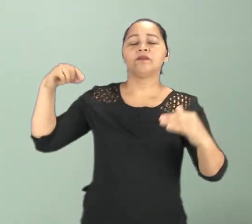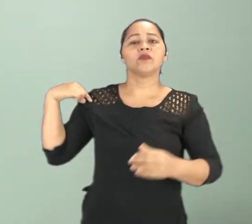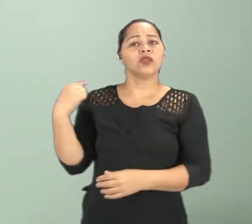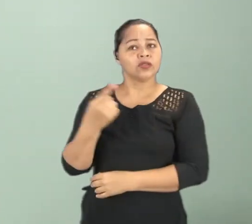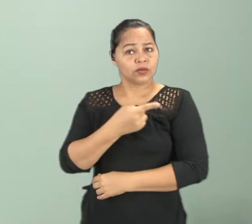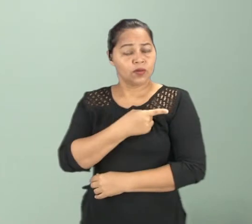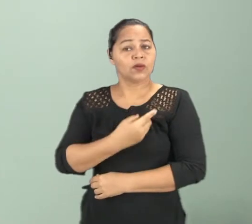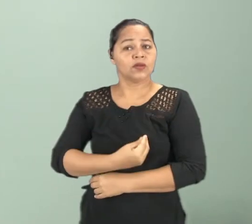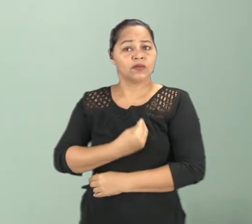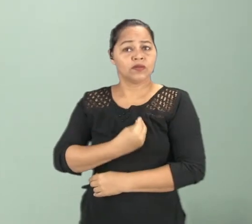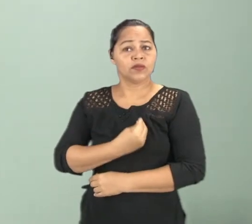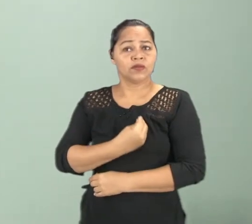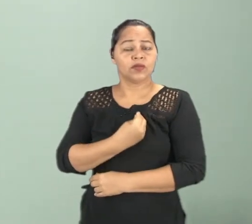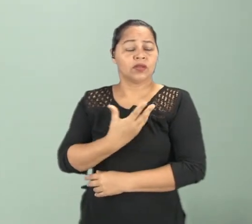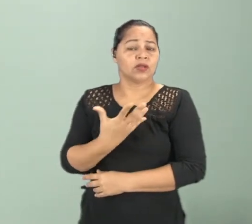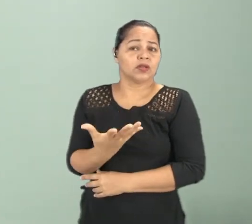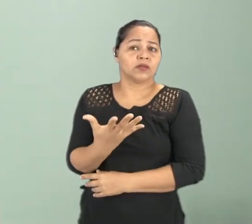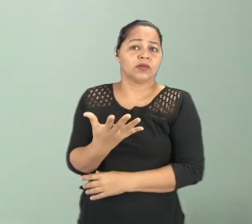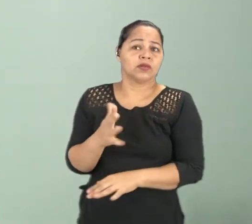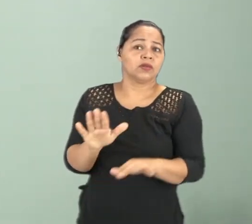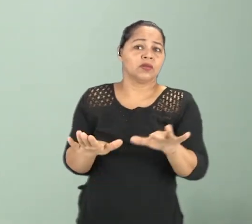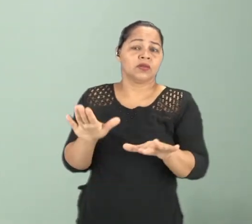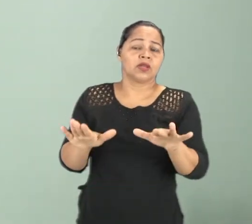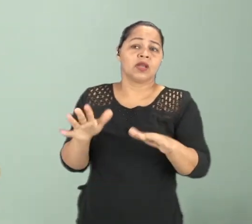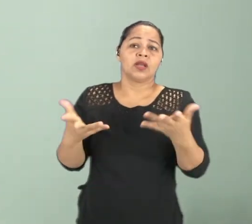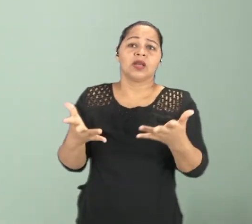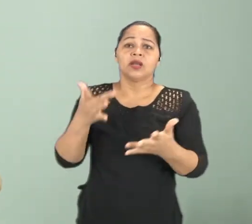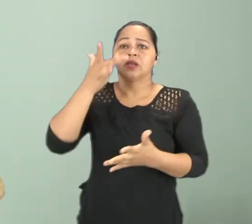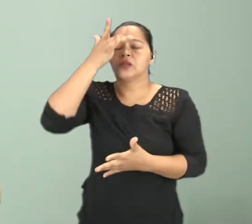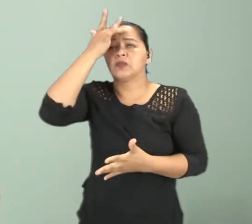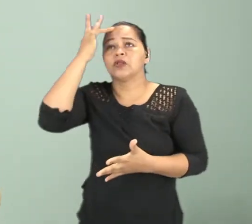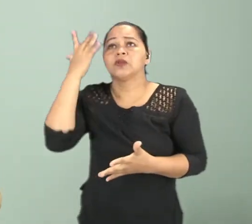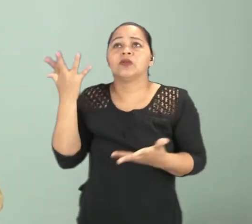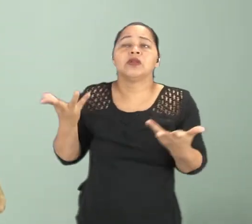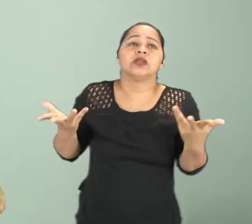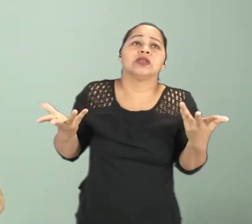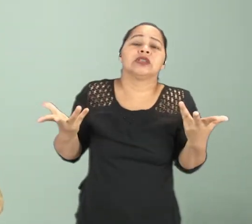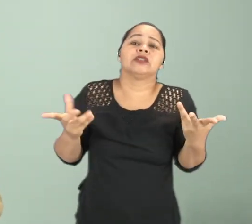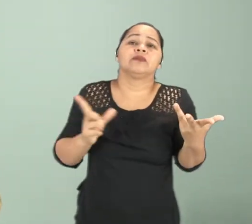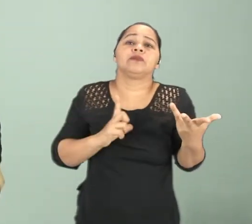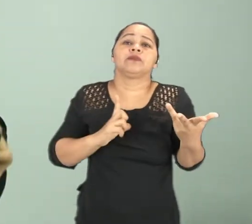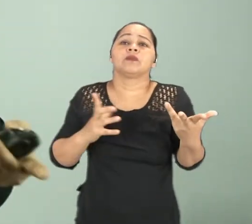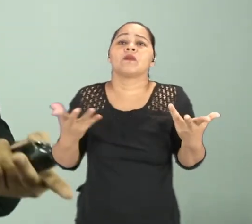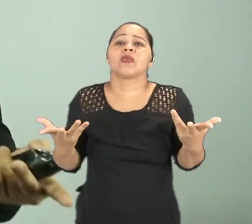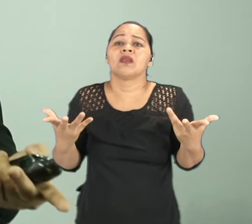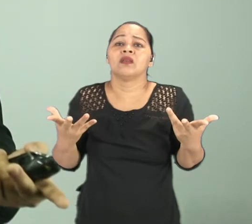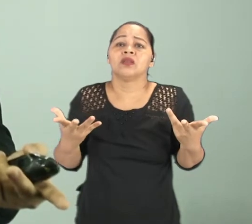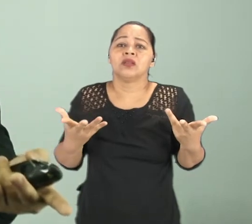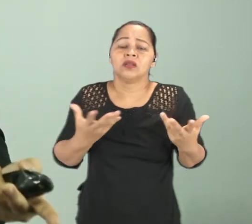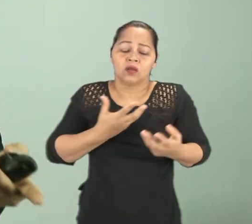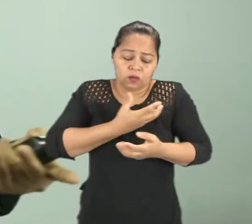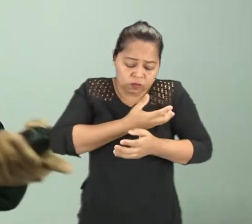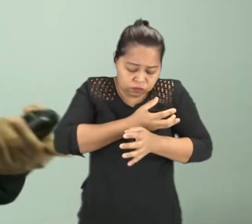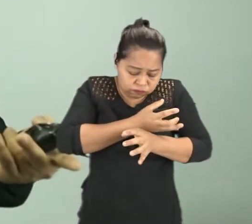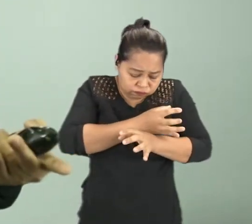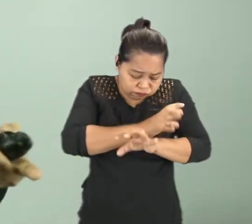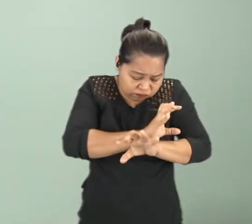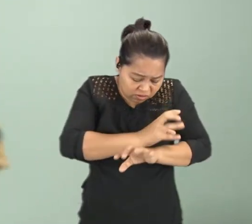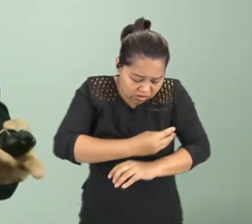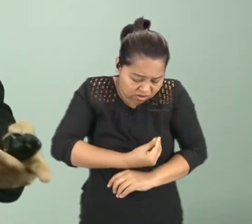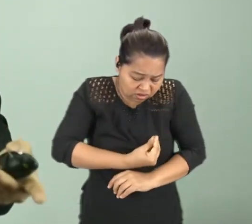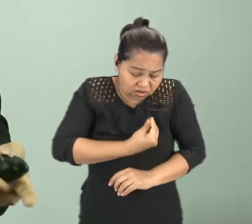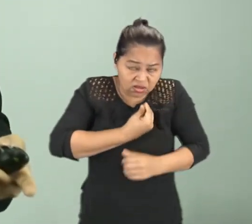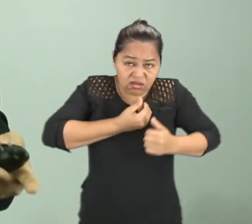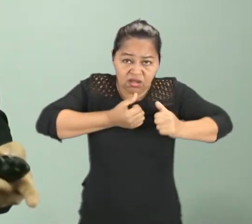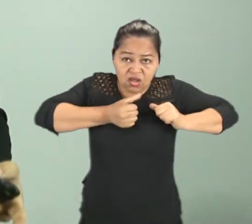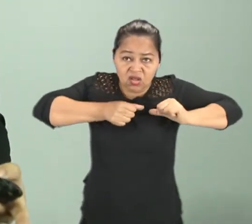também, muitas vezes as pessoas tendo vazios, tendo uma vida